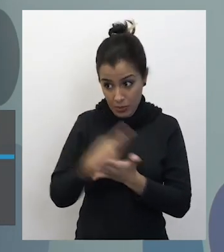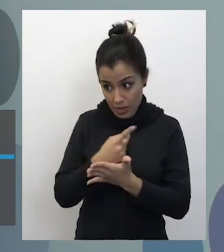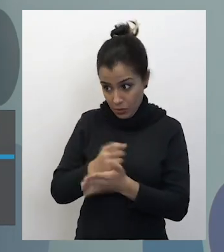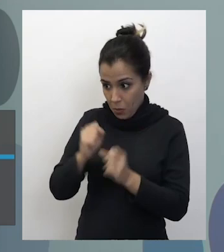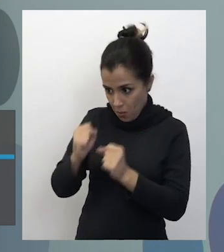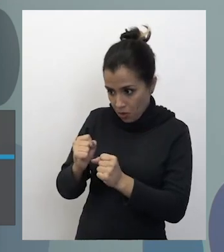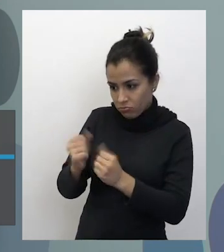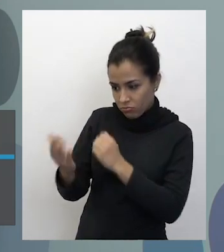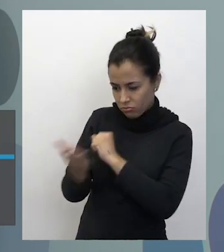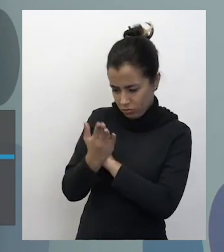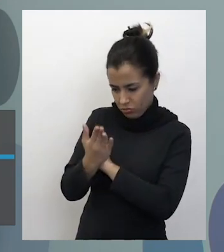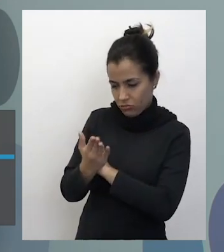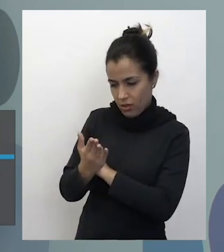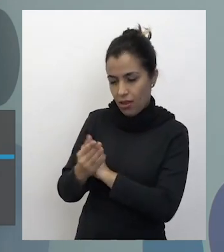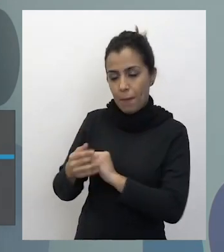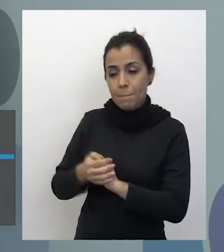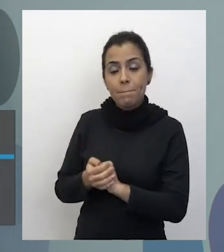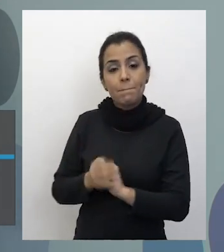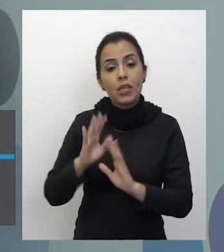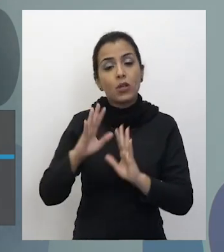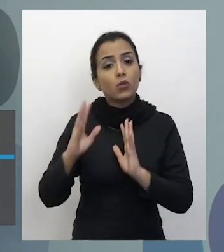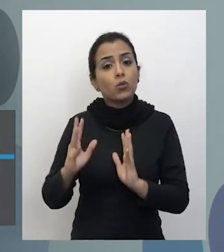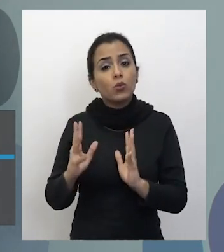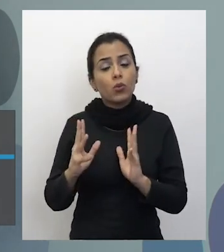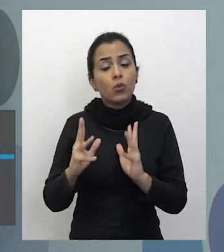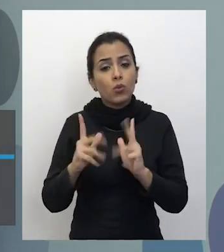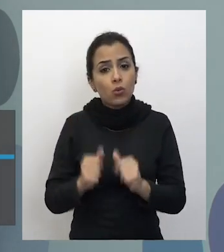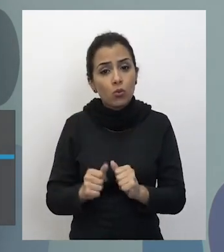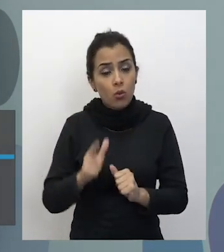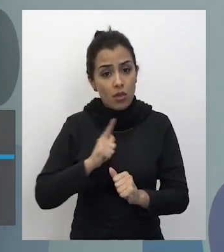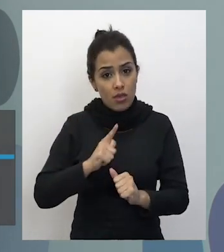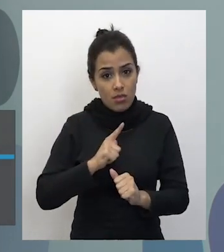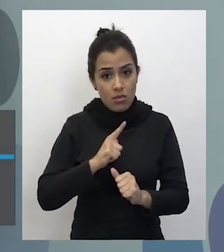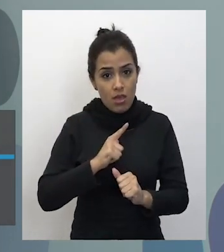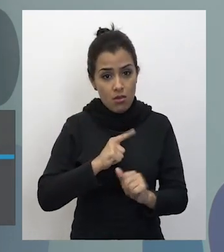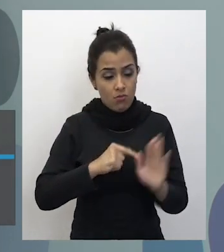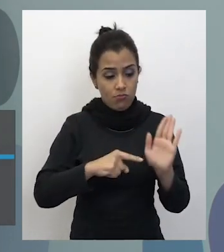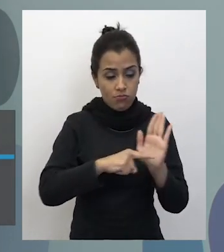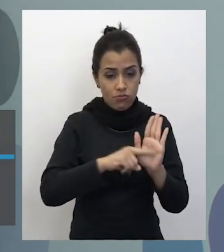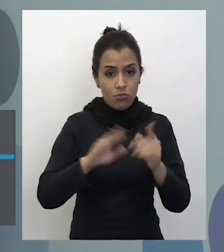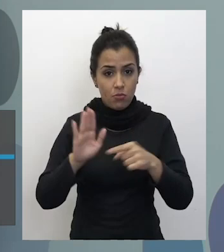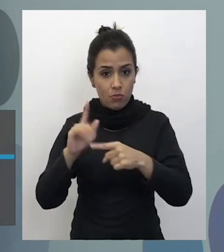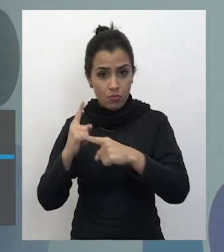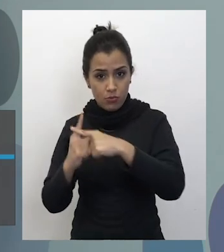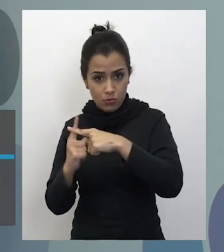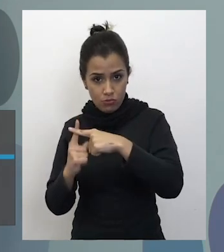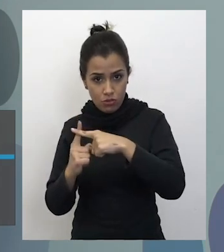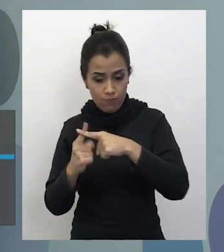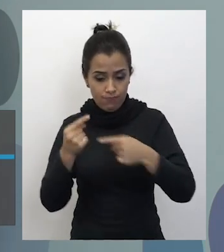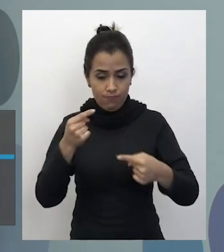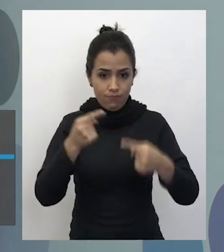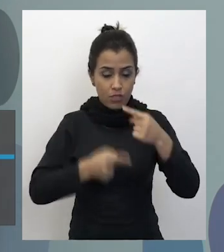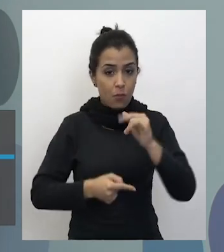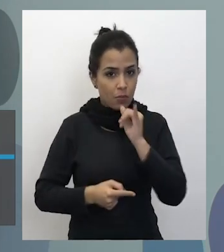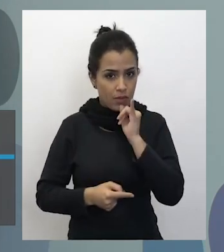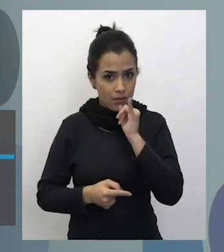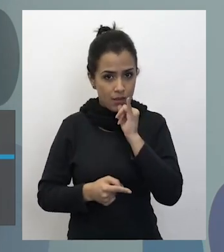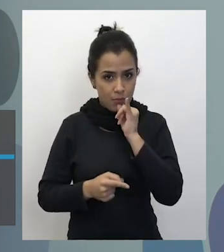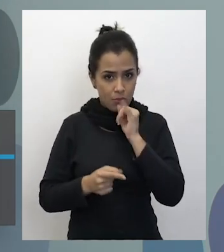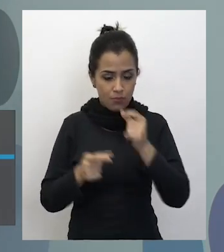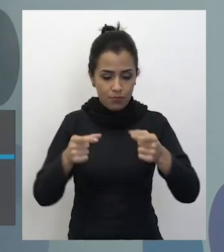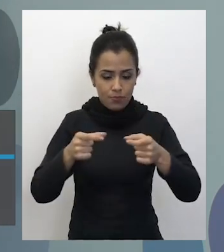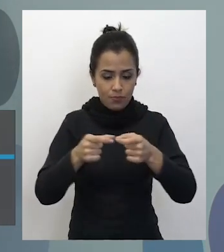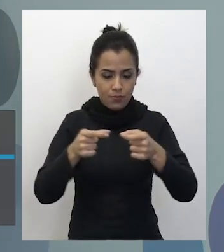errado, tudo que tem a mesma carga se repele. Se você pegar, por exemplo, um ímã, pegar